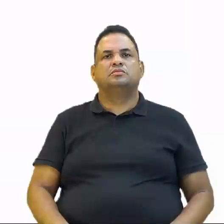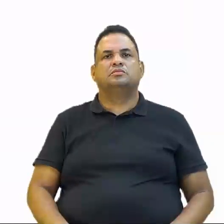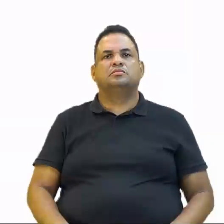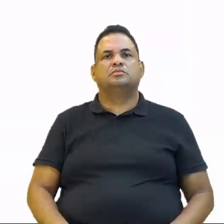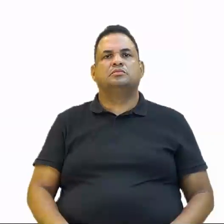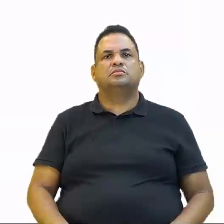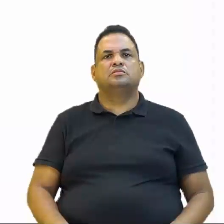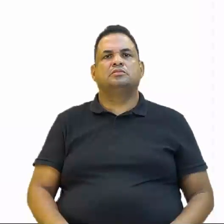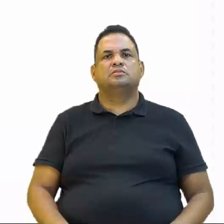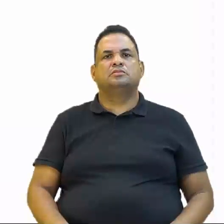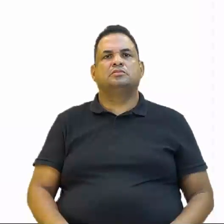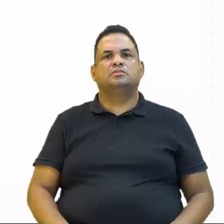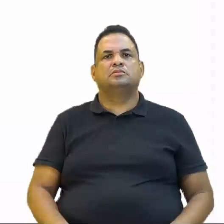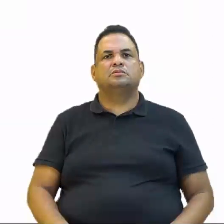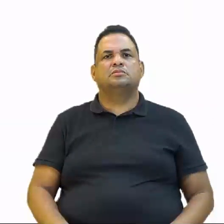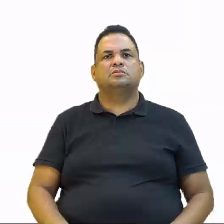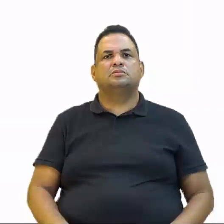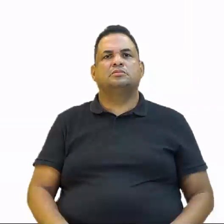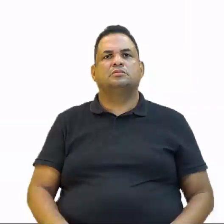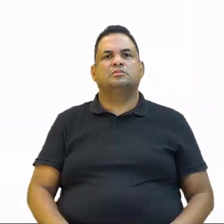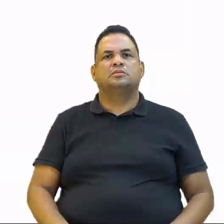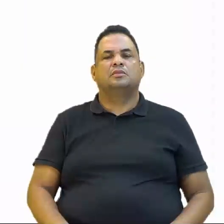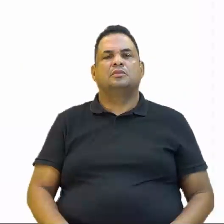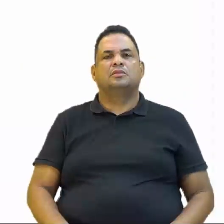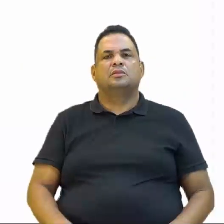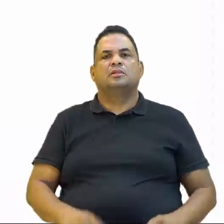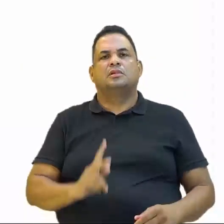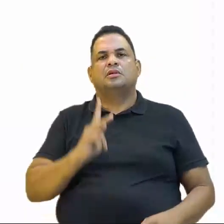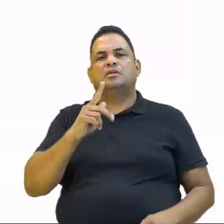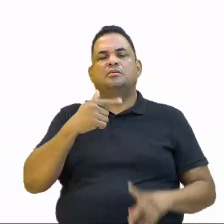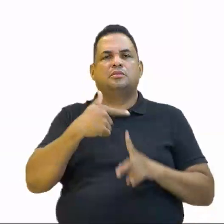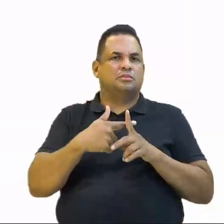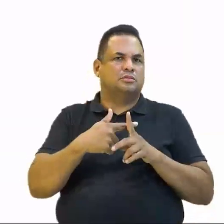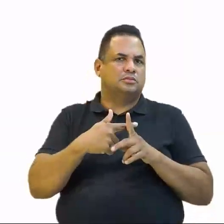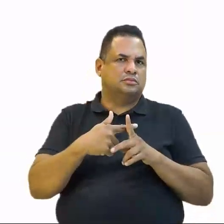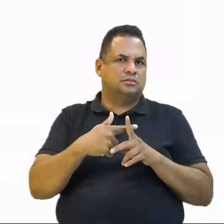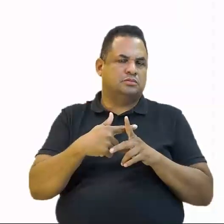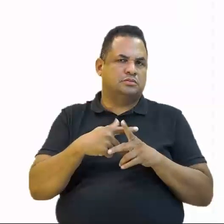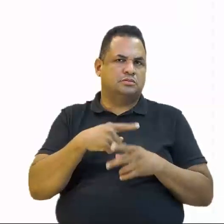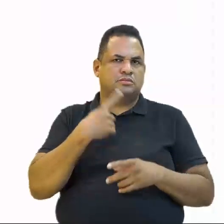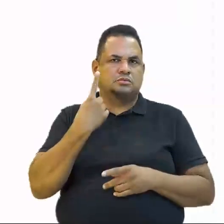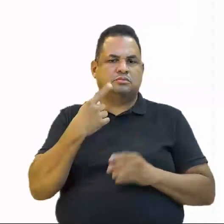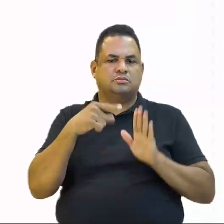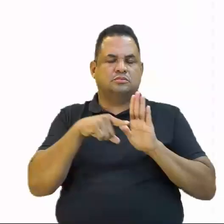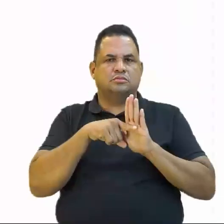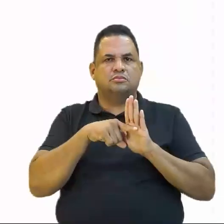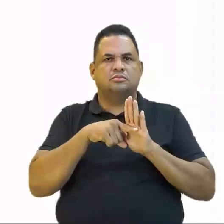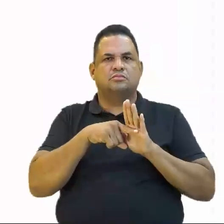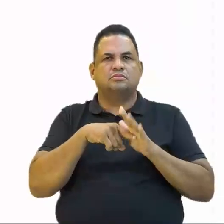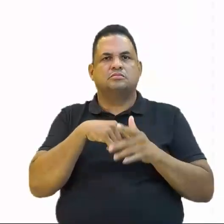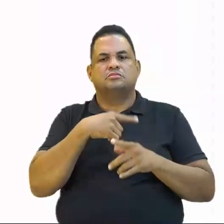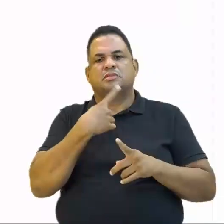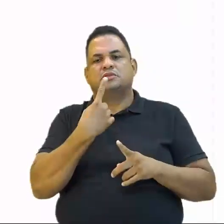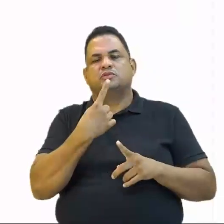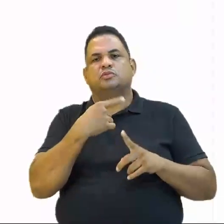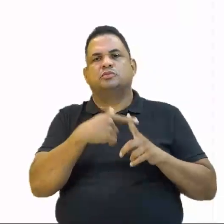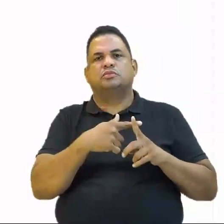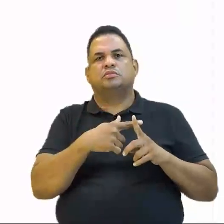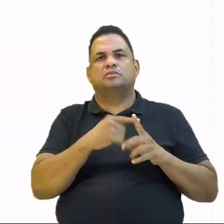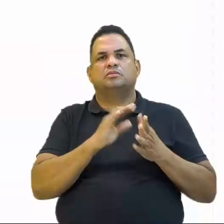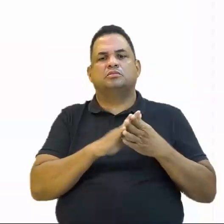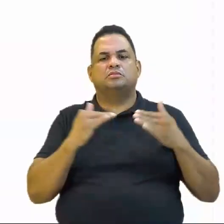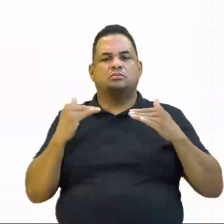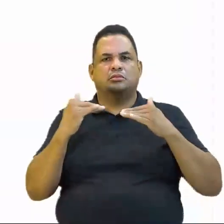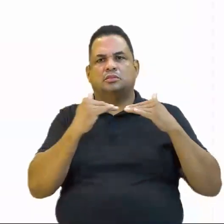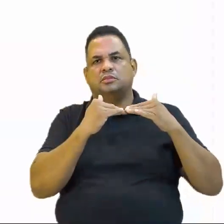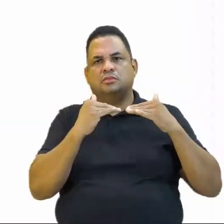carga dele é 1+, é uma carga positiva. Um negativo com um positivo se anulam,